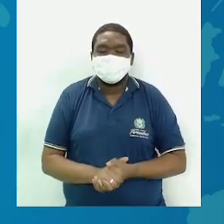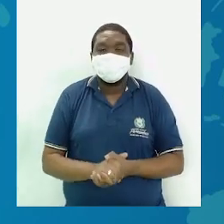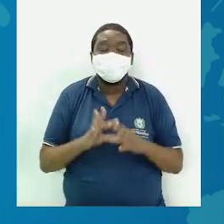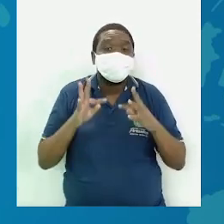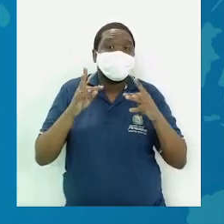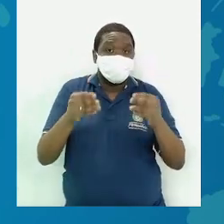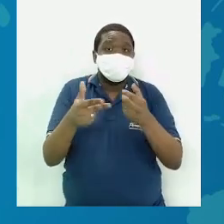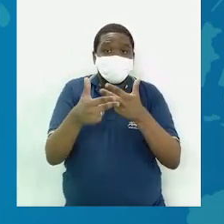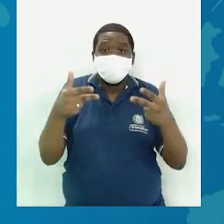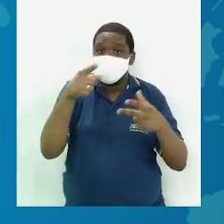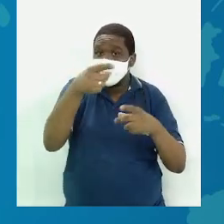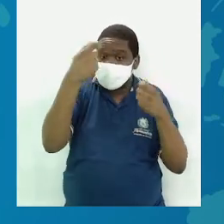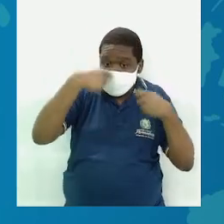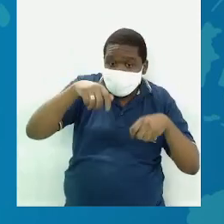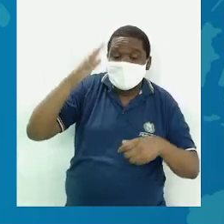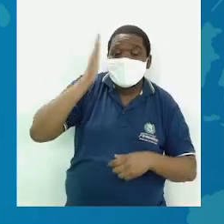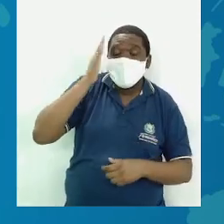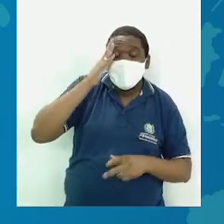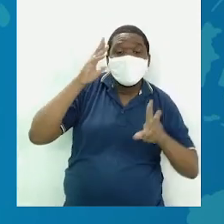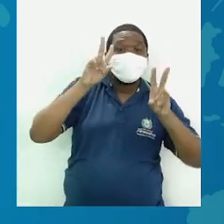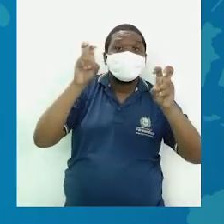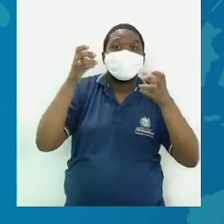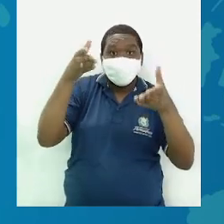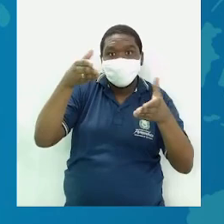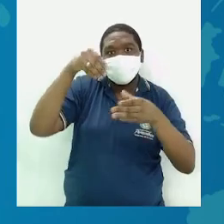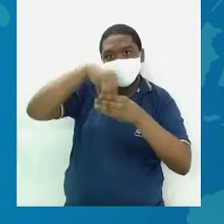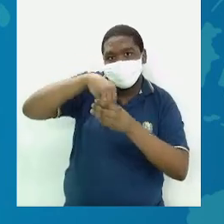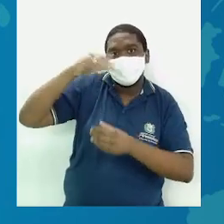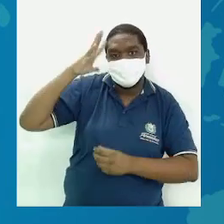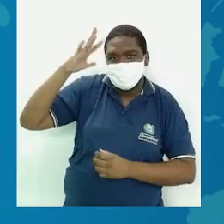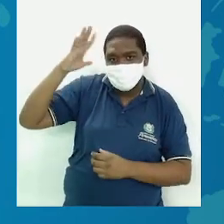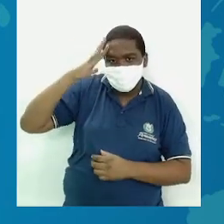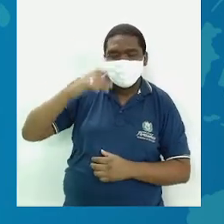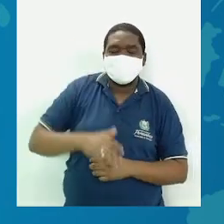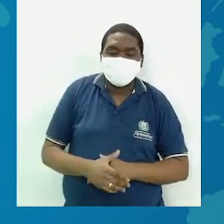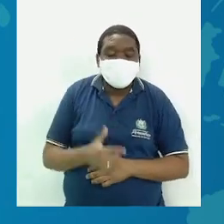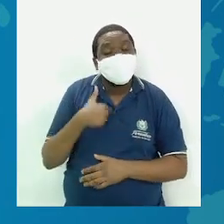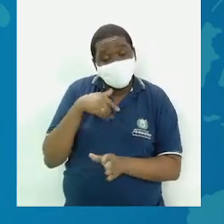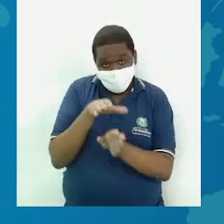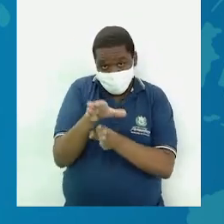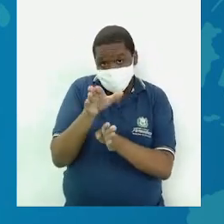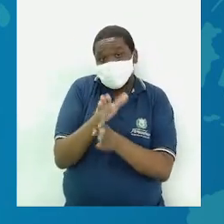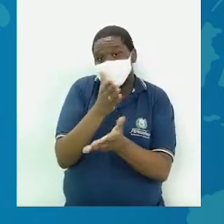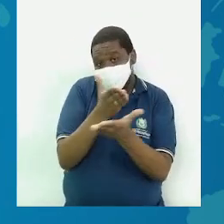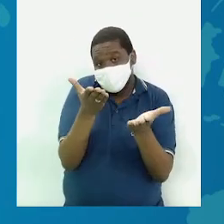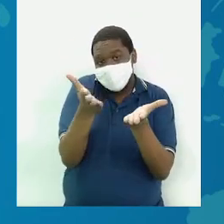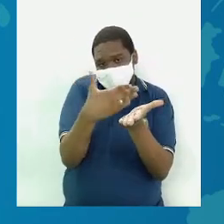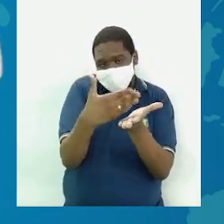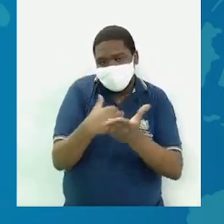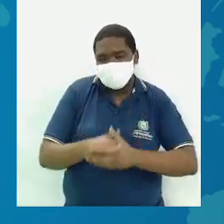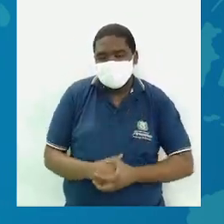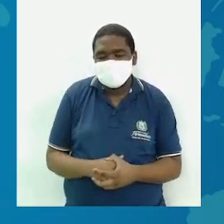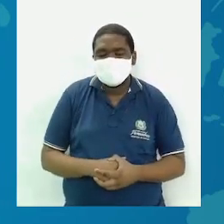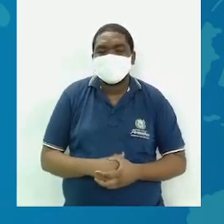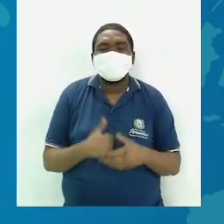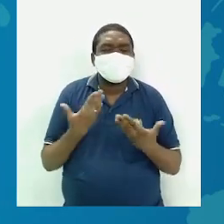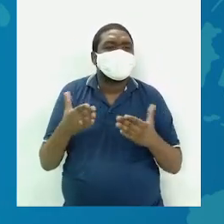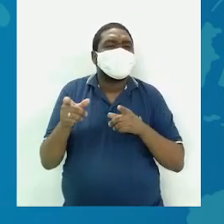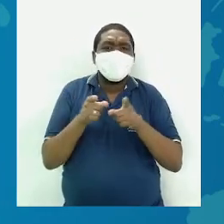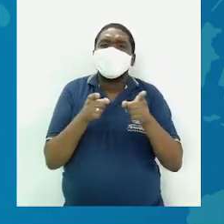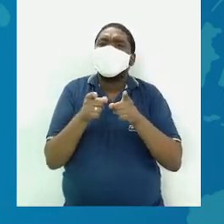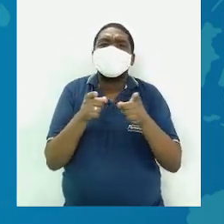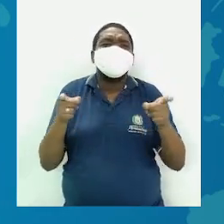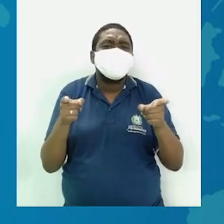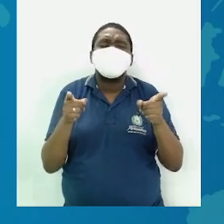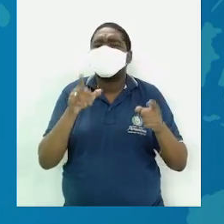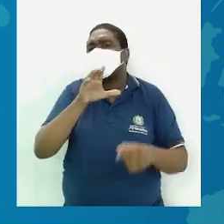você precisa saber sobre a filosofia. Eu recomendo para vocês esse livro, tá bom? O que foi o período clássico?